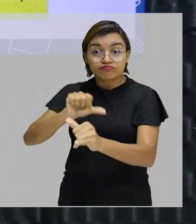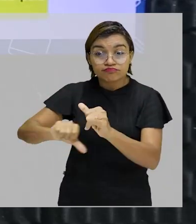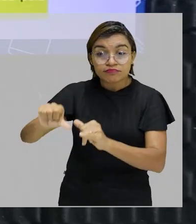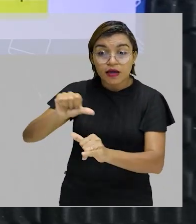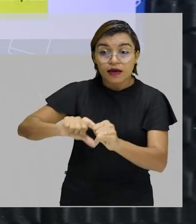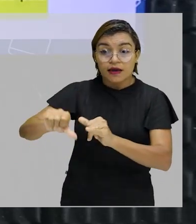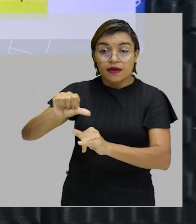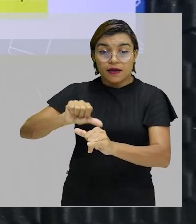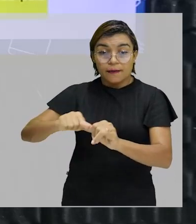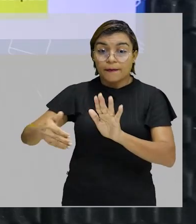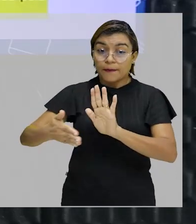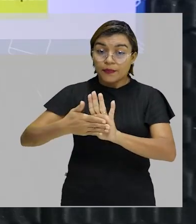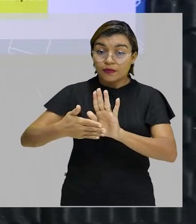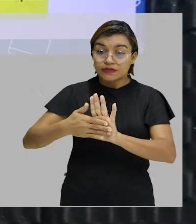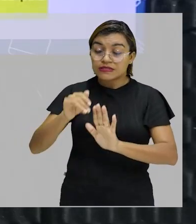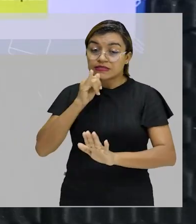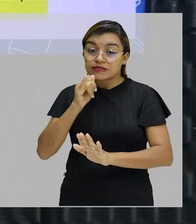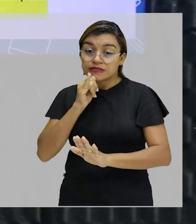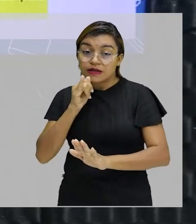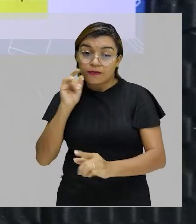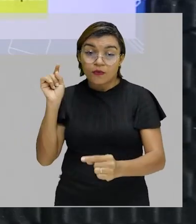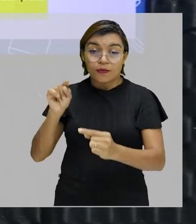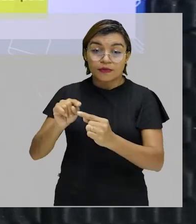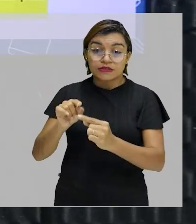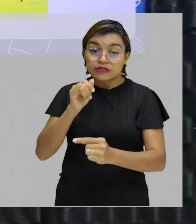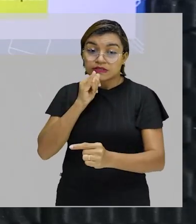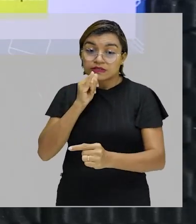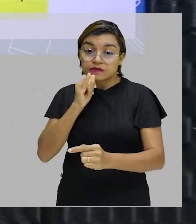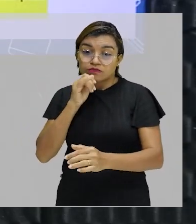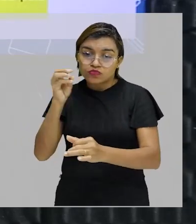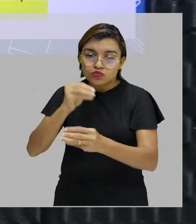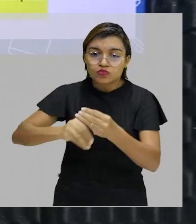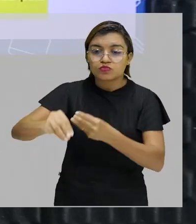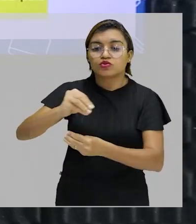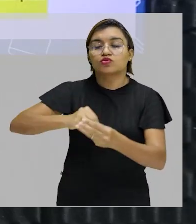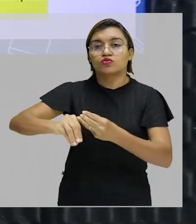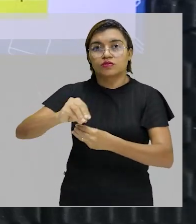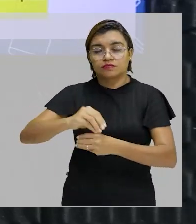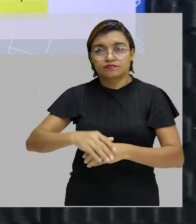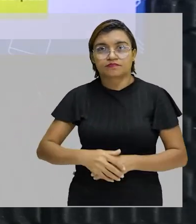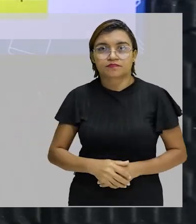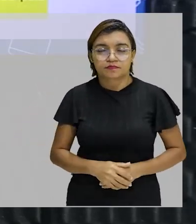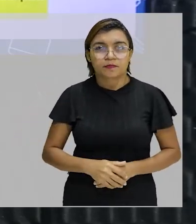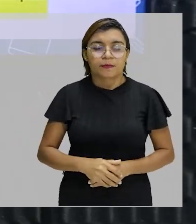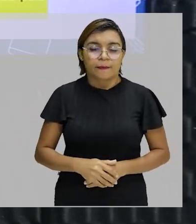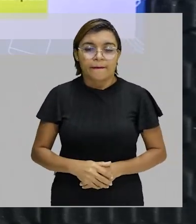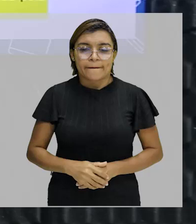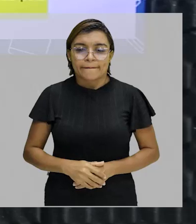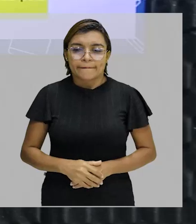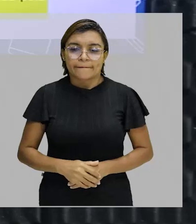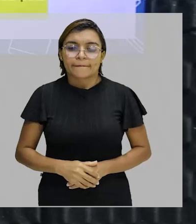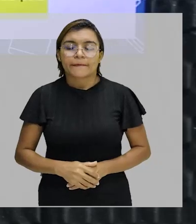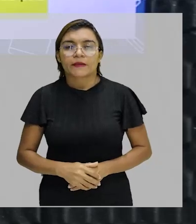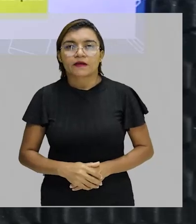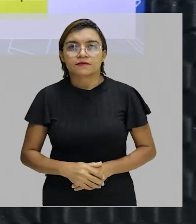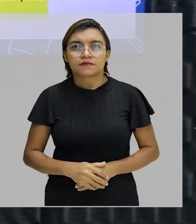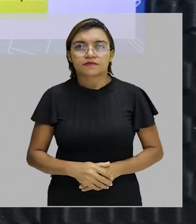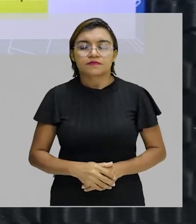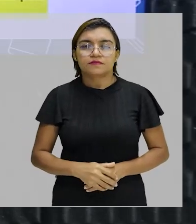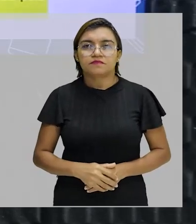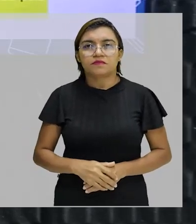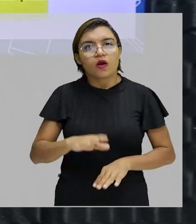Mas reagem na proporção indicada pela equação química correspondente. Então, não é